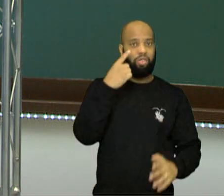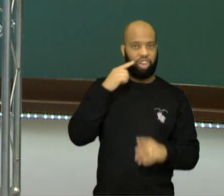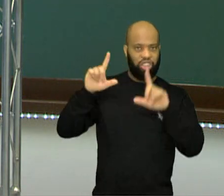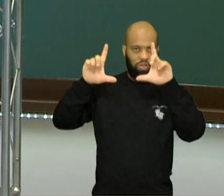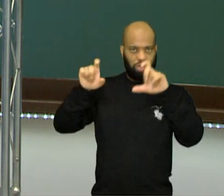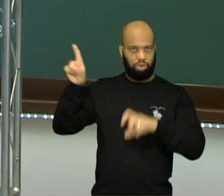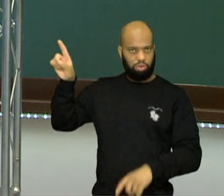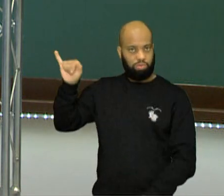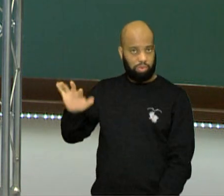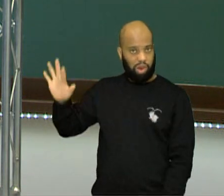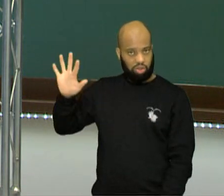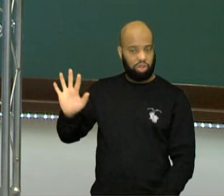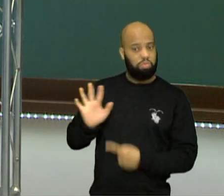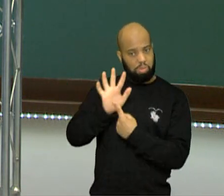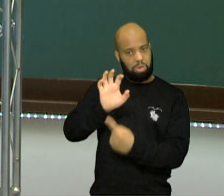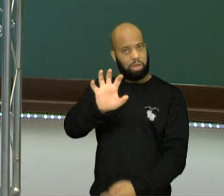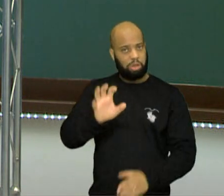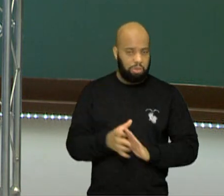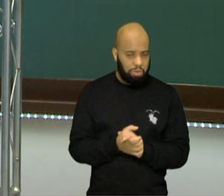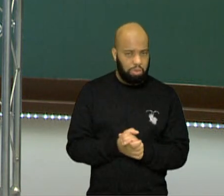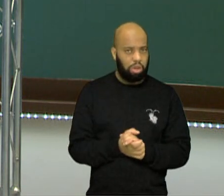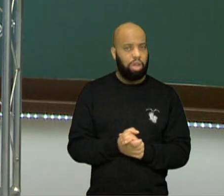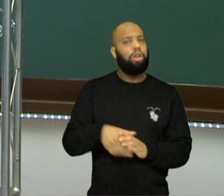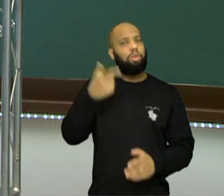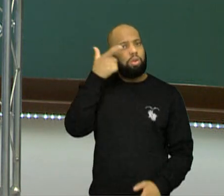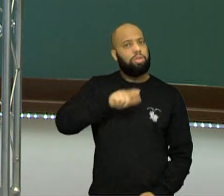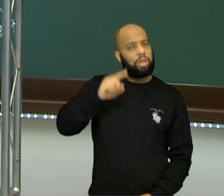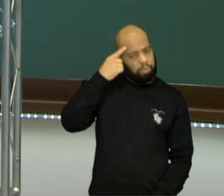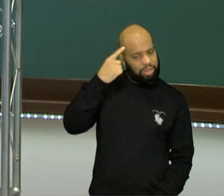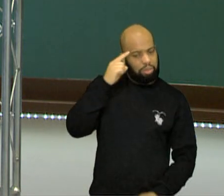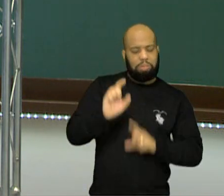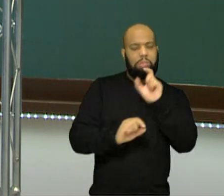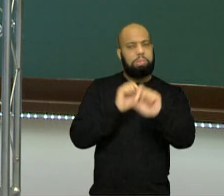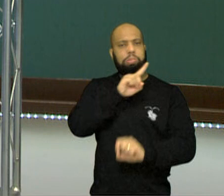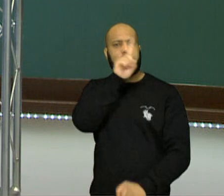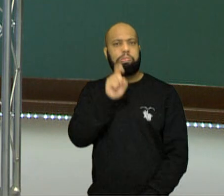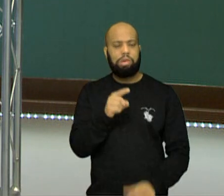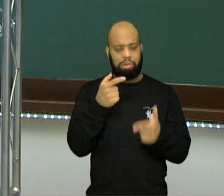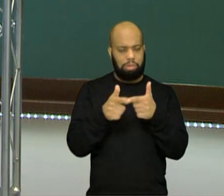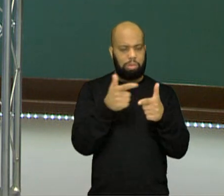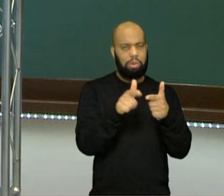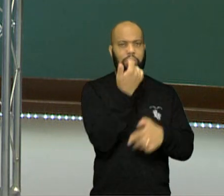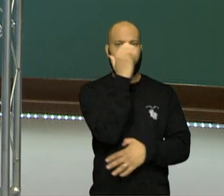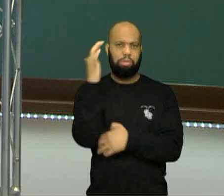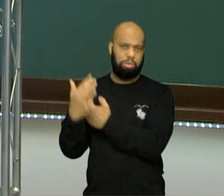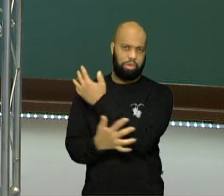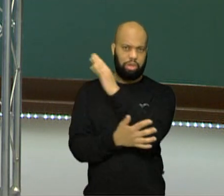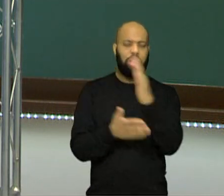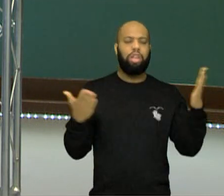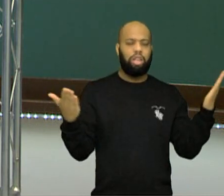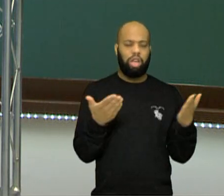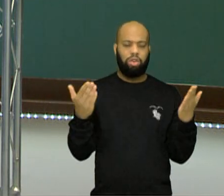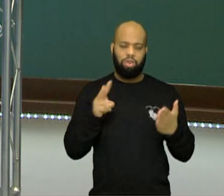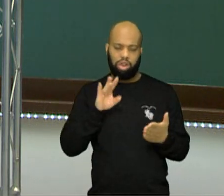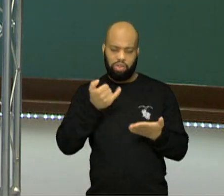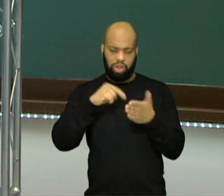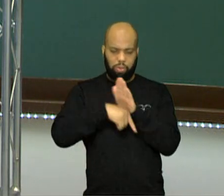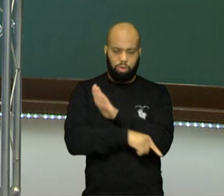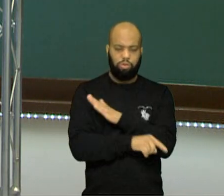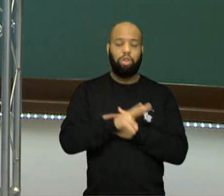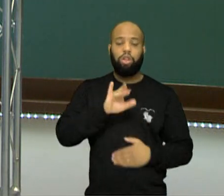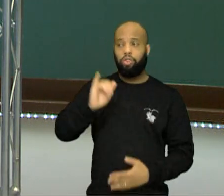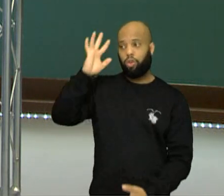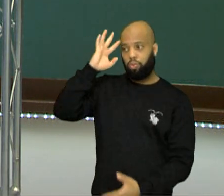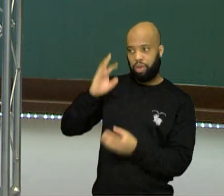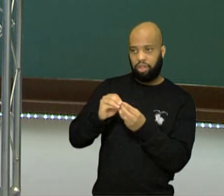já sugere para nós, já dá uma ideia do que seriam esses problemas ambientais. Então vamos aprofundar, vamos